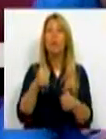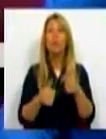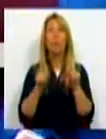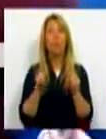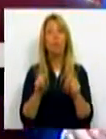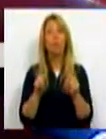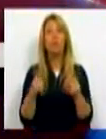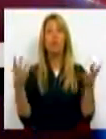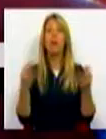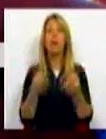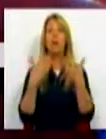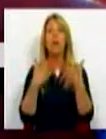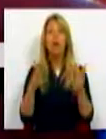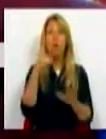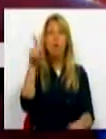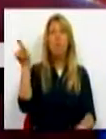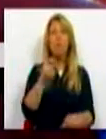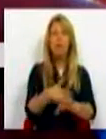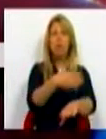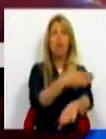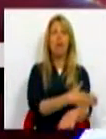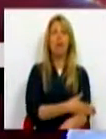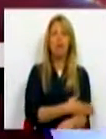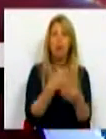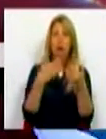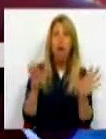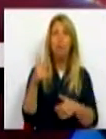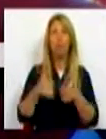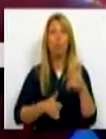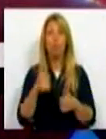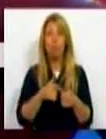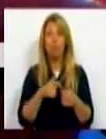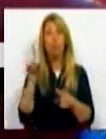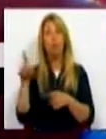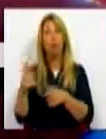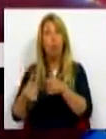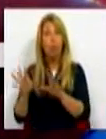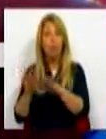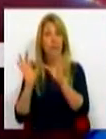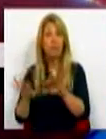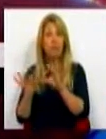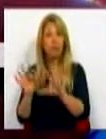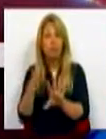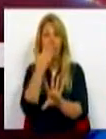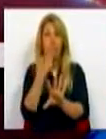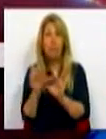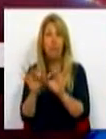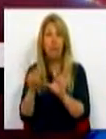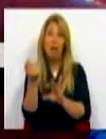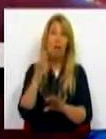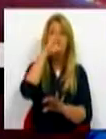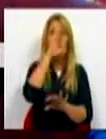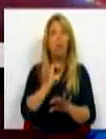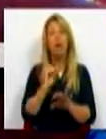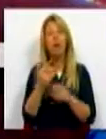Concurso esse, que foi aberto um mês antes do concurso semelhante que o governo anterior abriu.